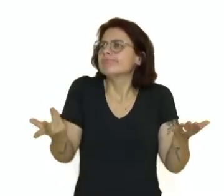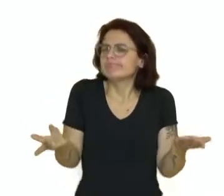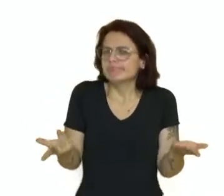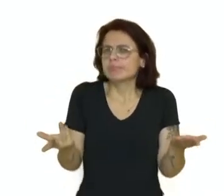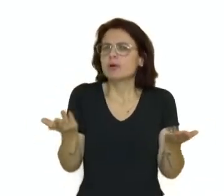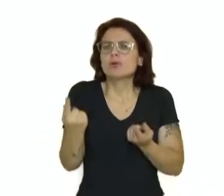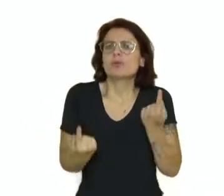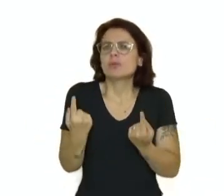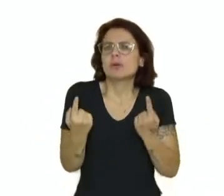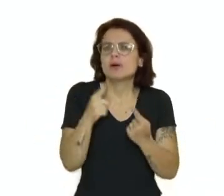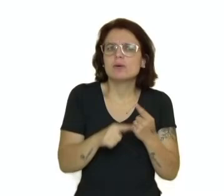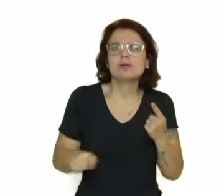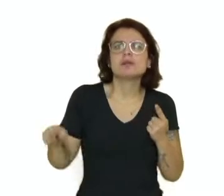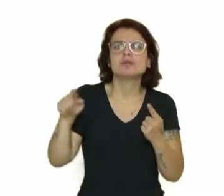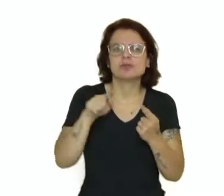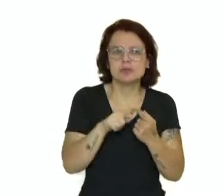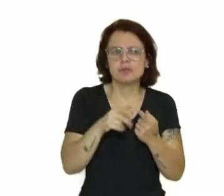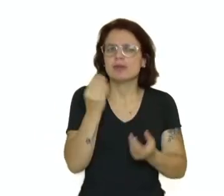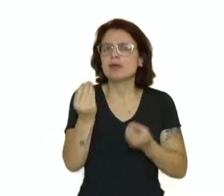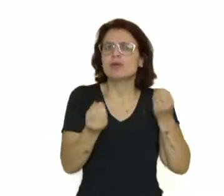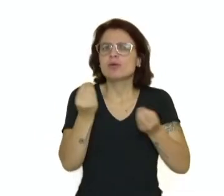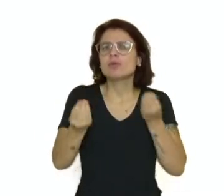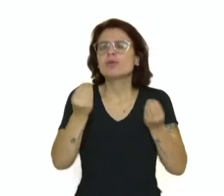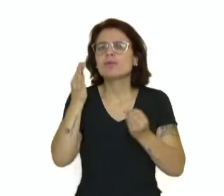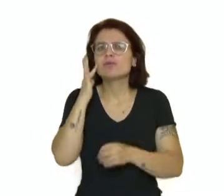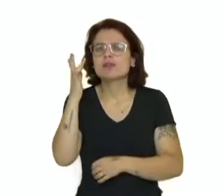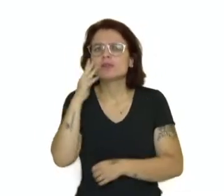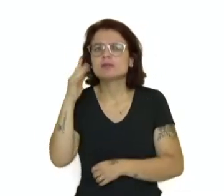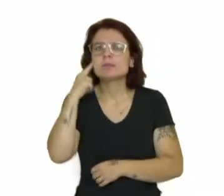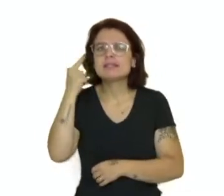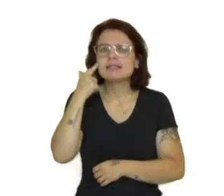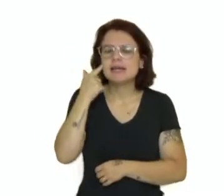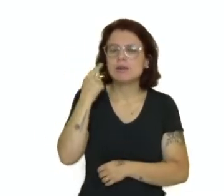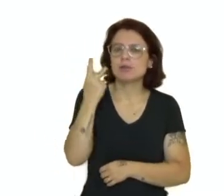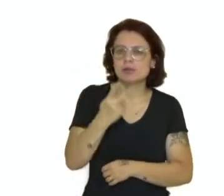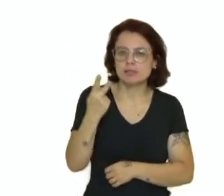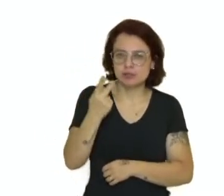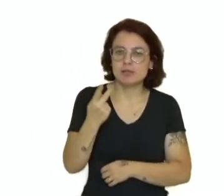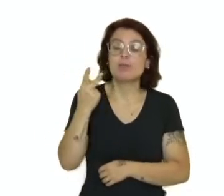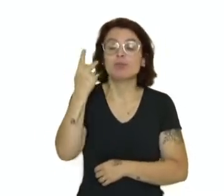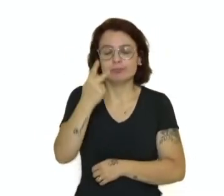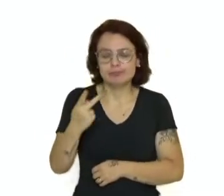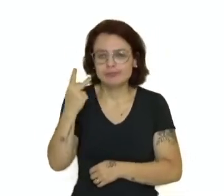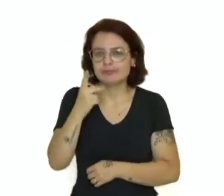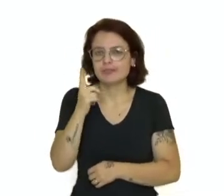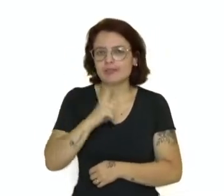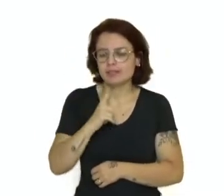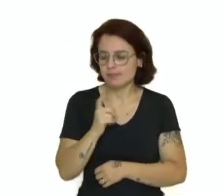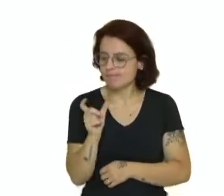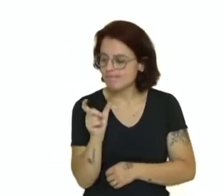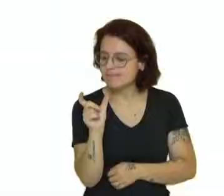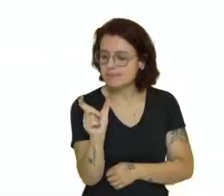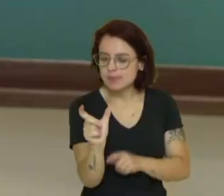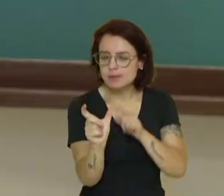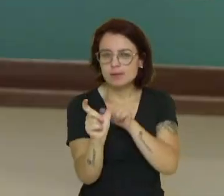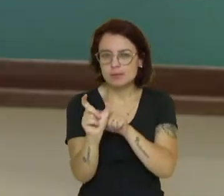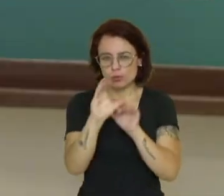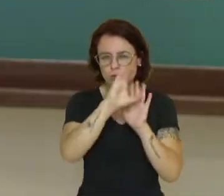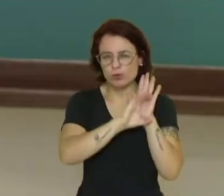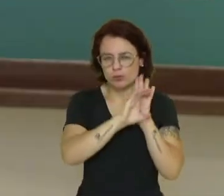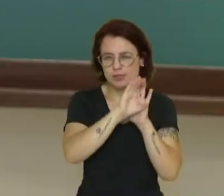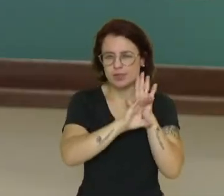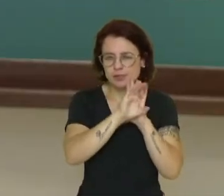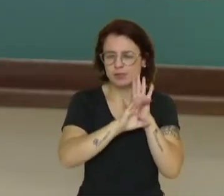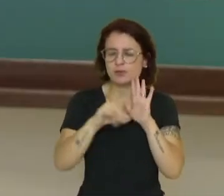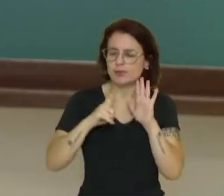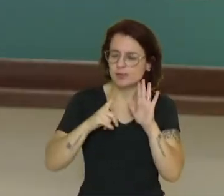origem? Como os filósofos Platão e Aristóteles pensavam a política? Então, política é essa palavrinha, né, esse conceito que é muito